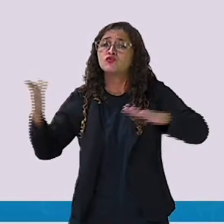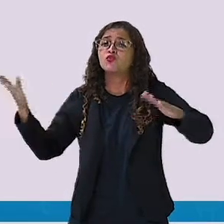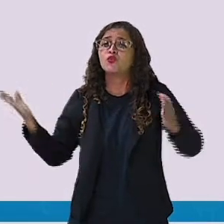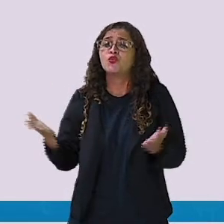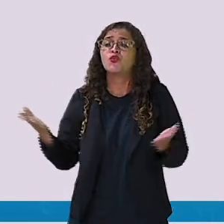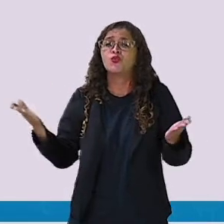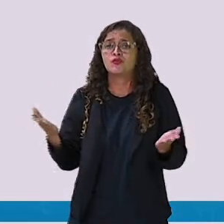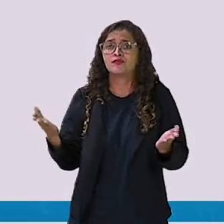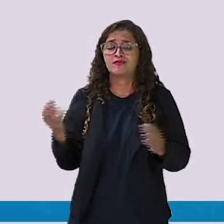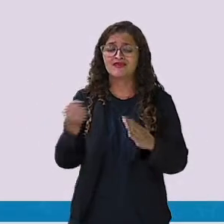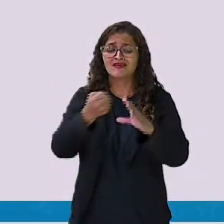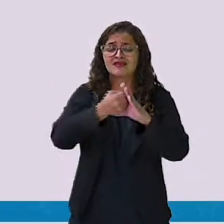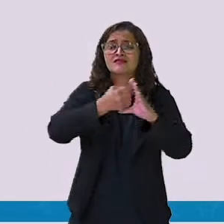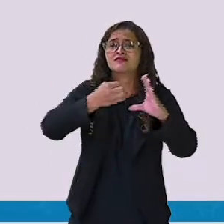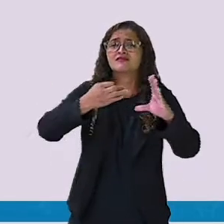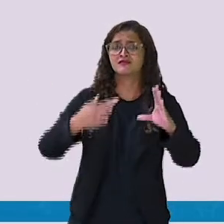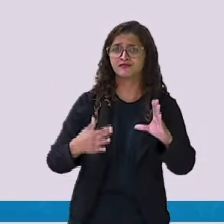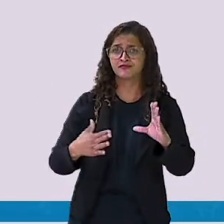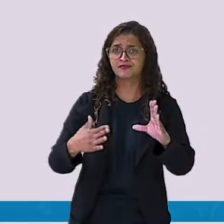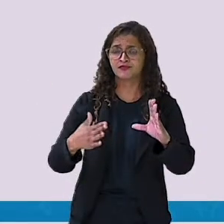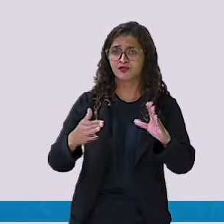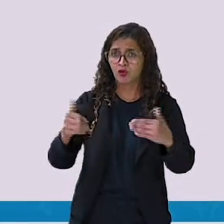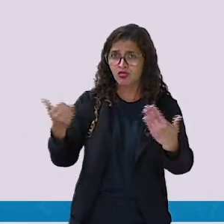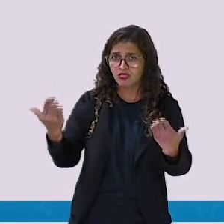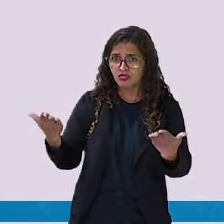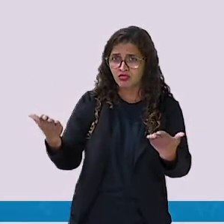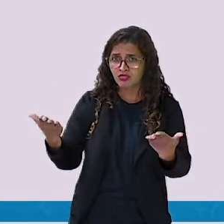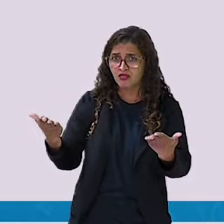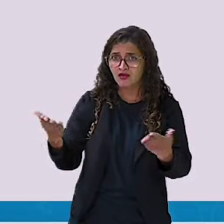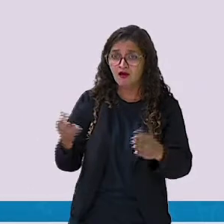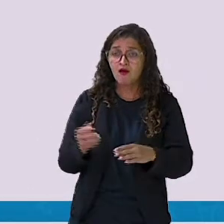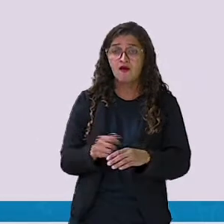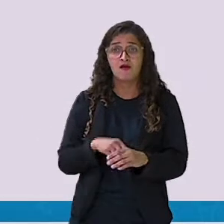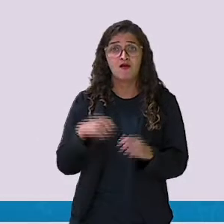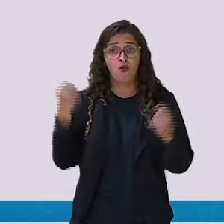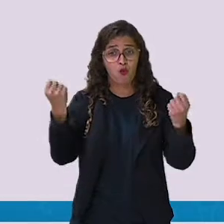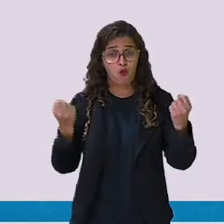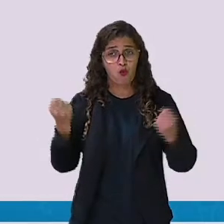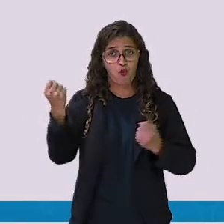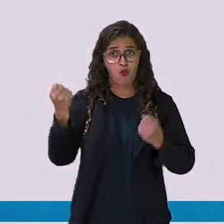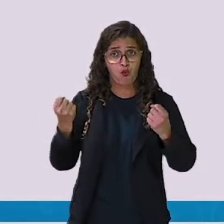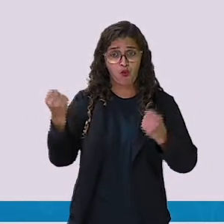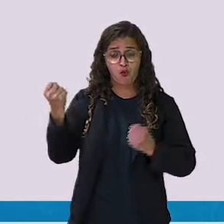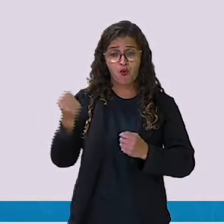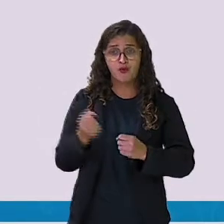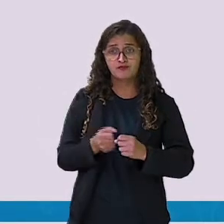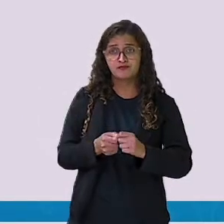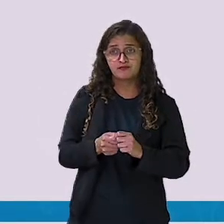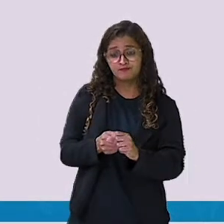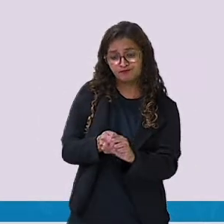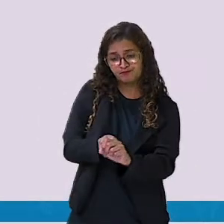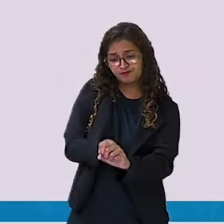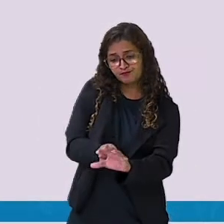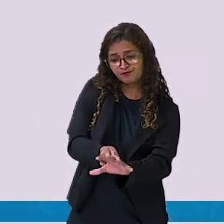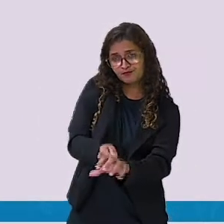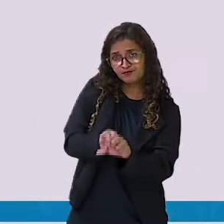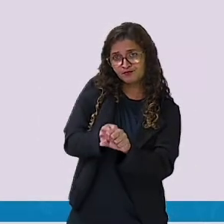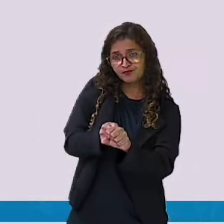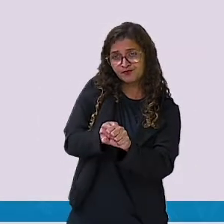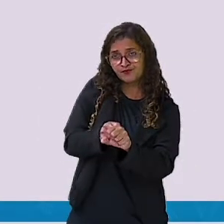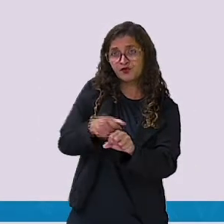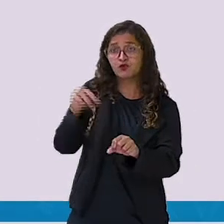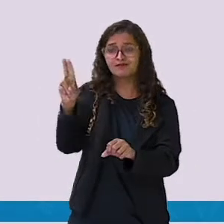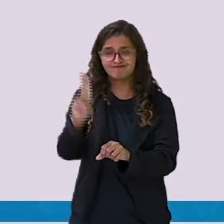Características: ela tem o cultivo com o uso de máquinas, que são tratores, semeadeiras, colheitadeiras e